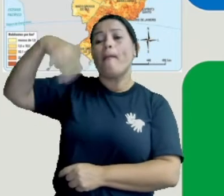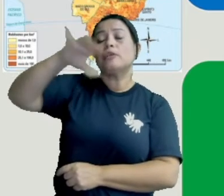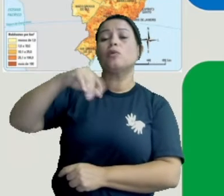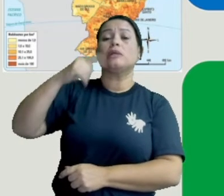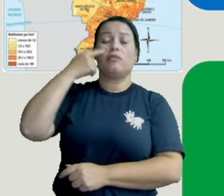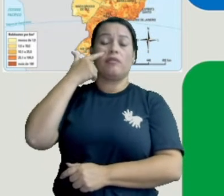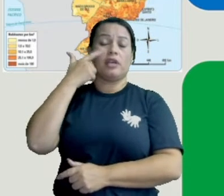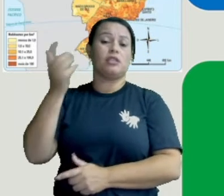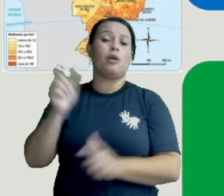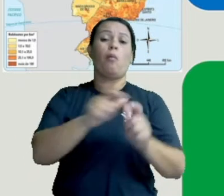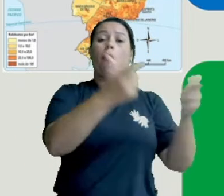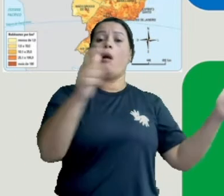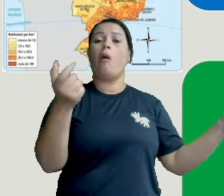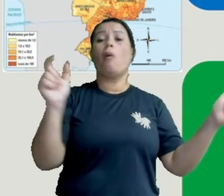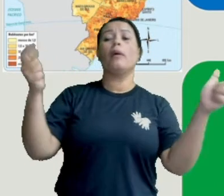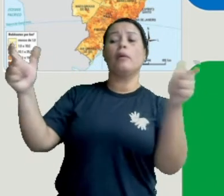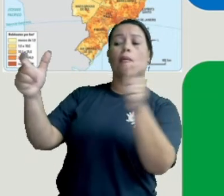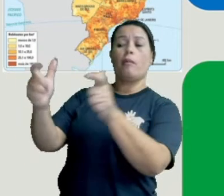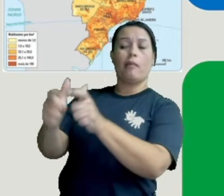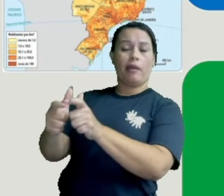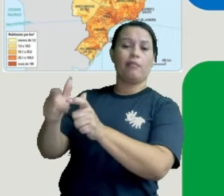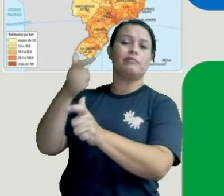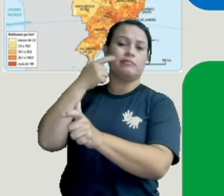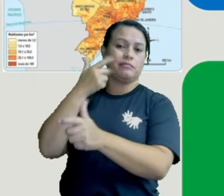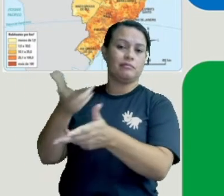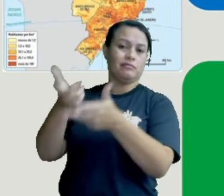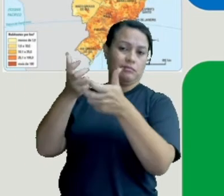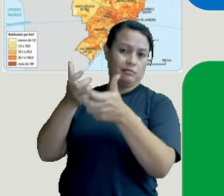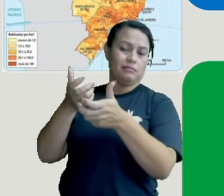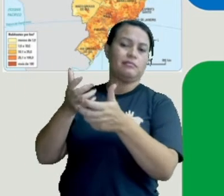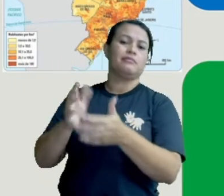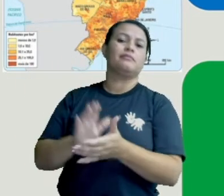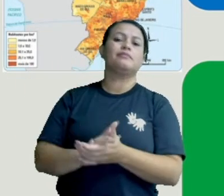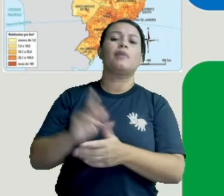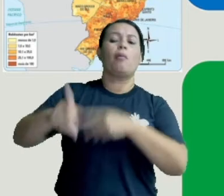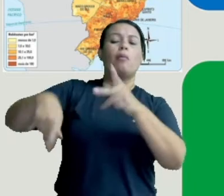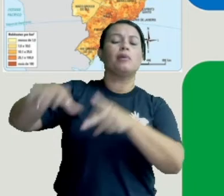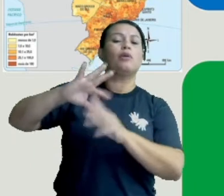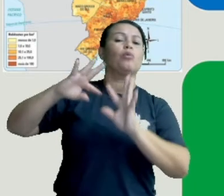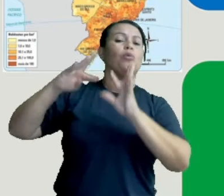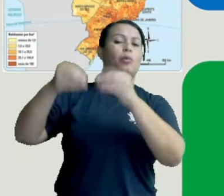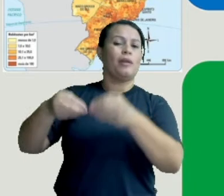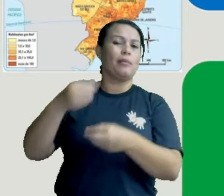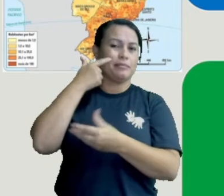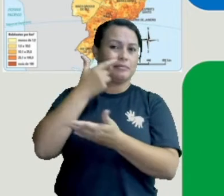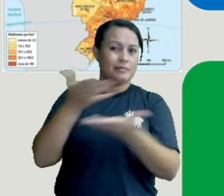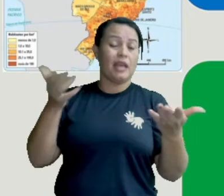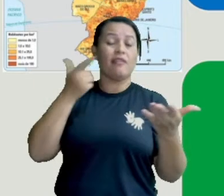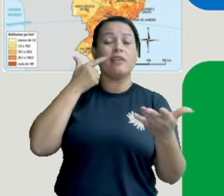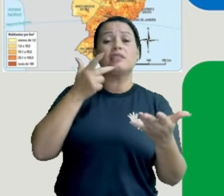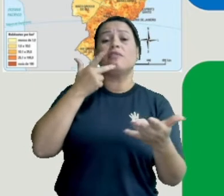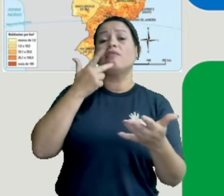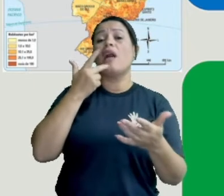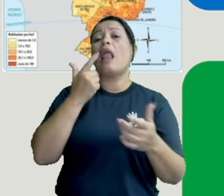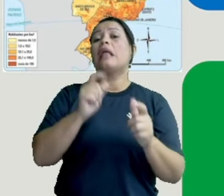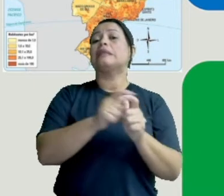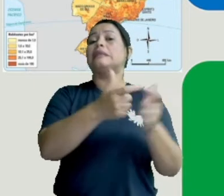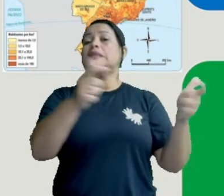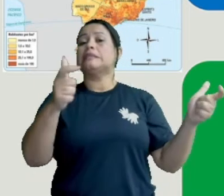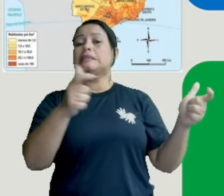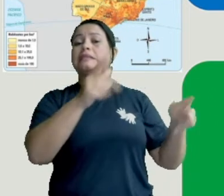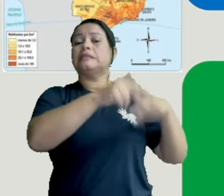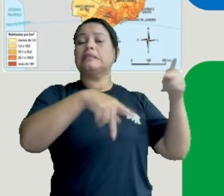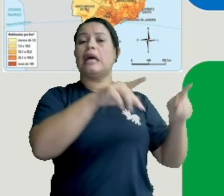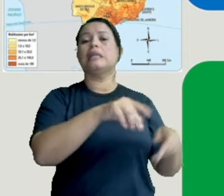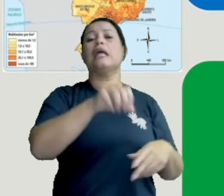população total e a região centro-oeste a menor, né, em termos de população total, beleza? Se for falar de densidade demográfica,